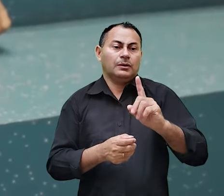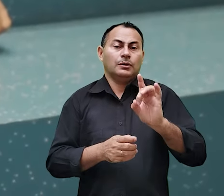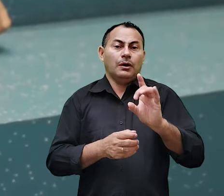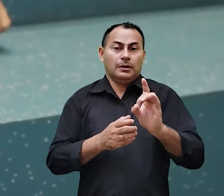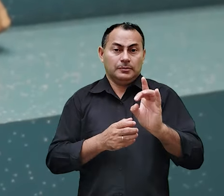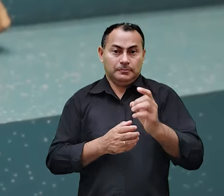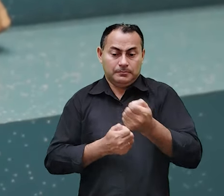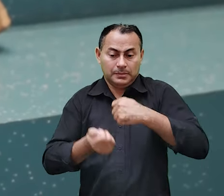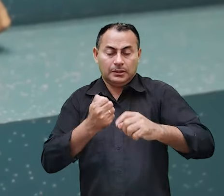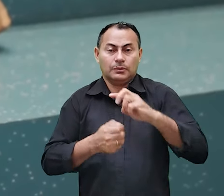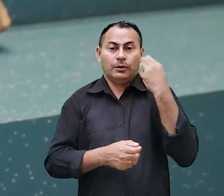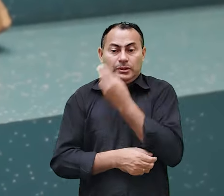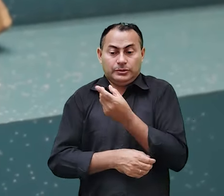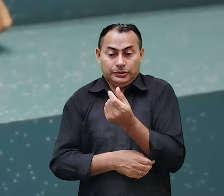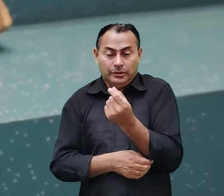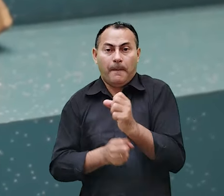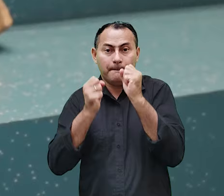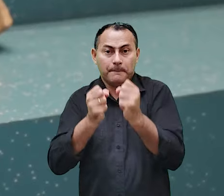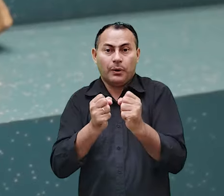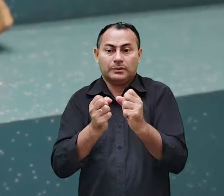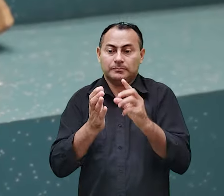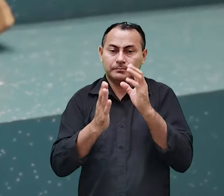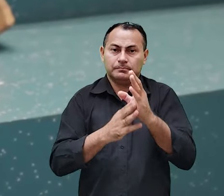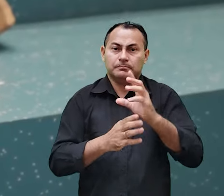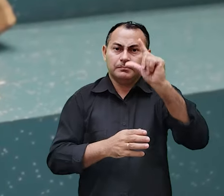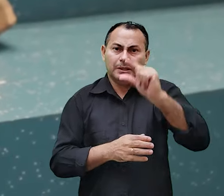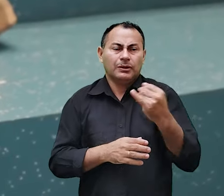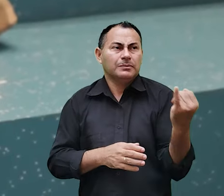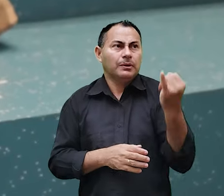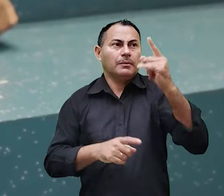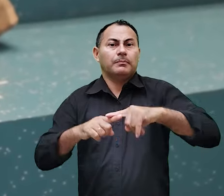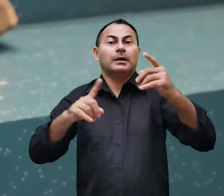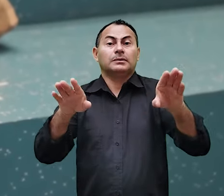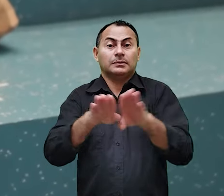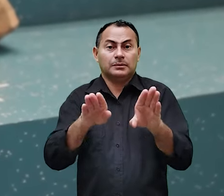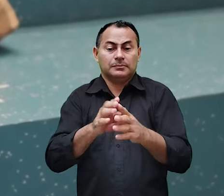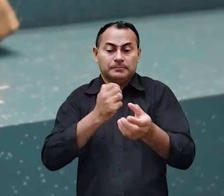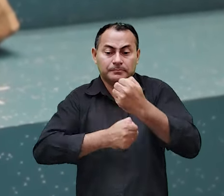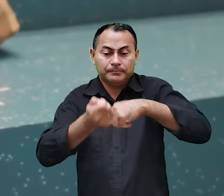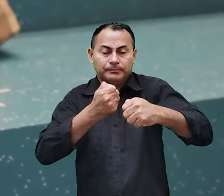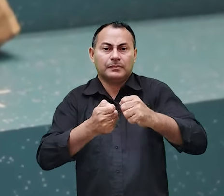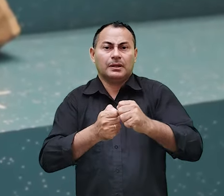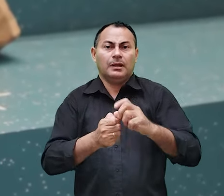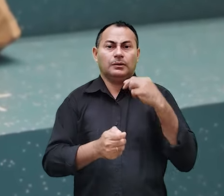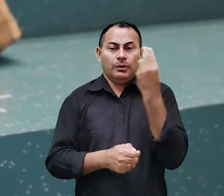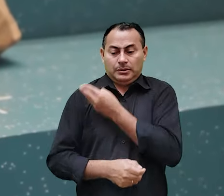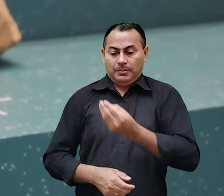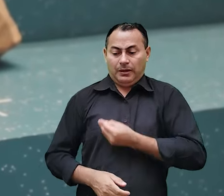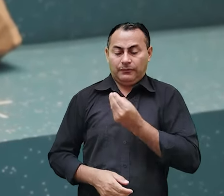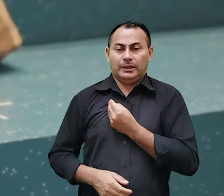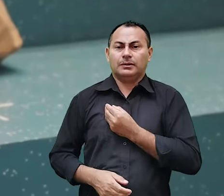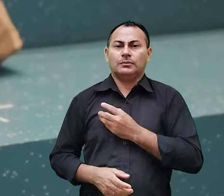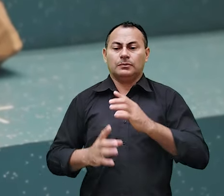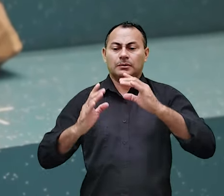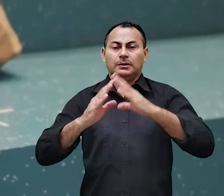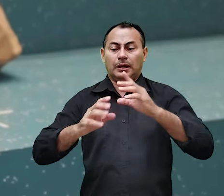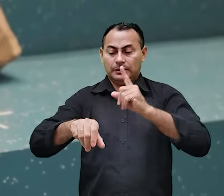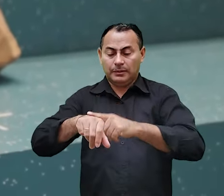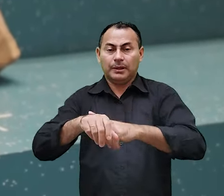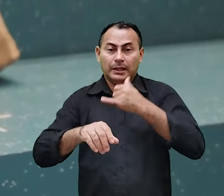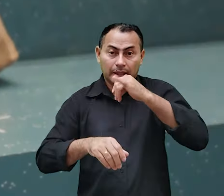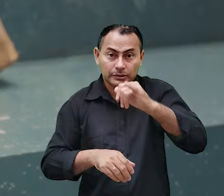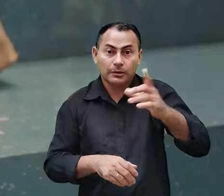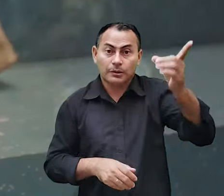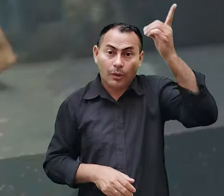dela. Não só administradores do nosso dinheiro, que pode ser o item de menor importância, mas administradores da nossa vida, do